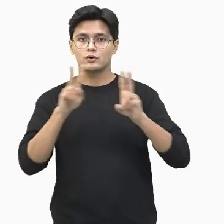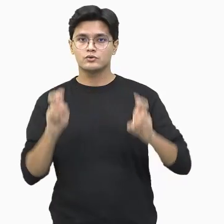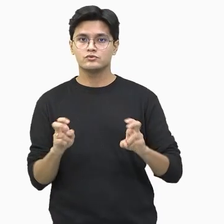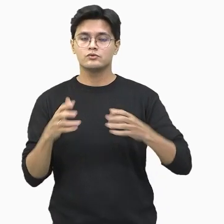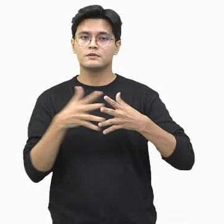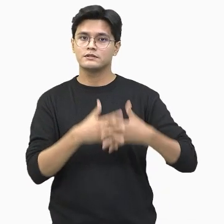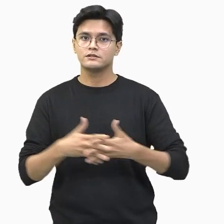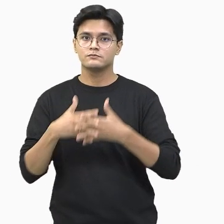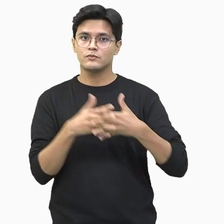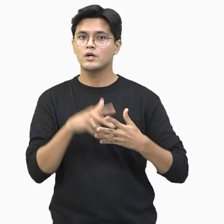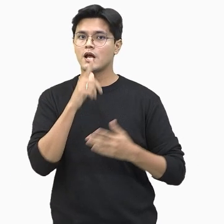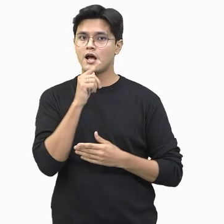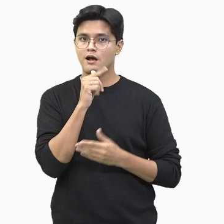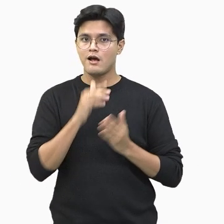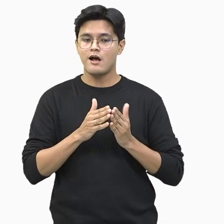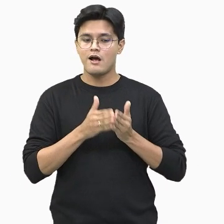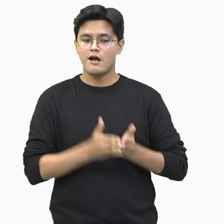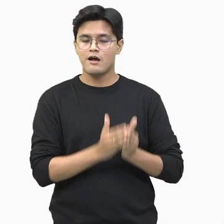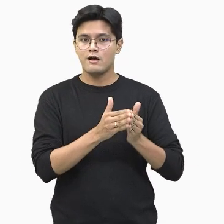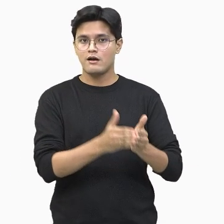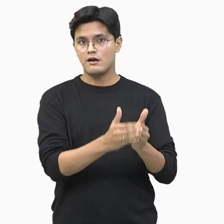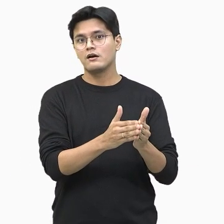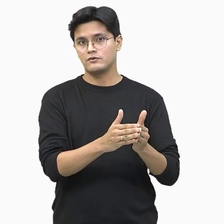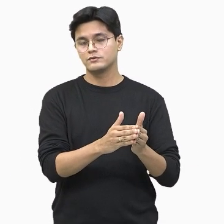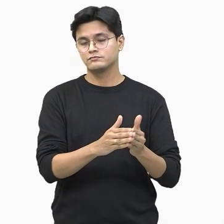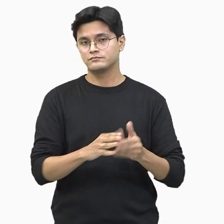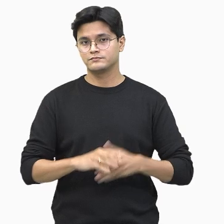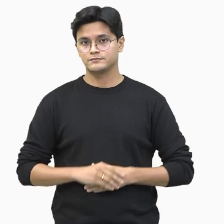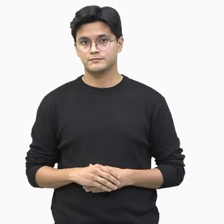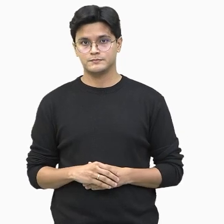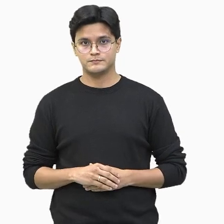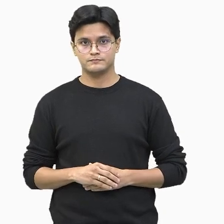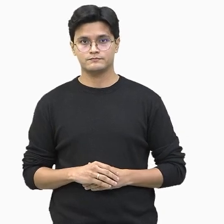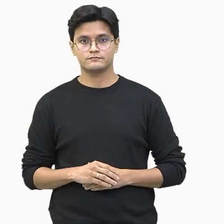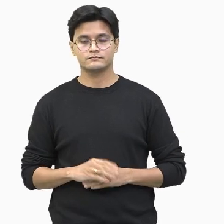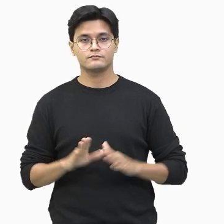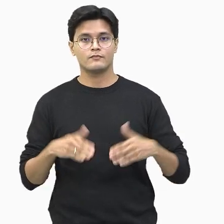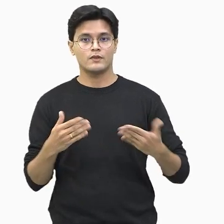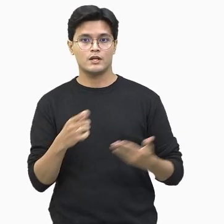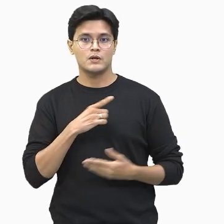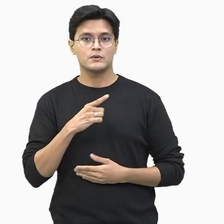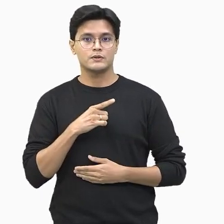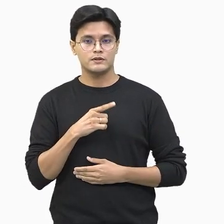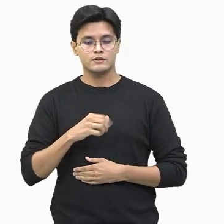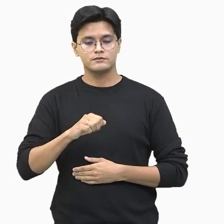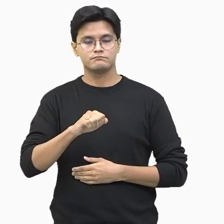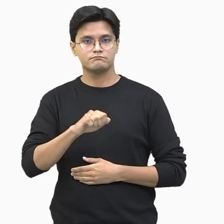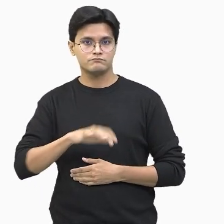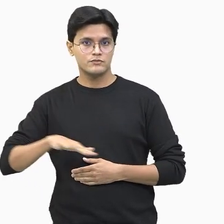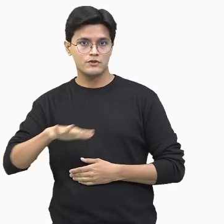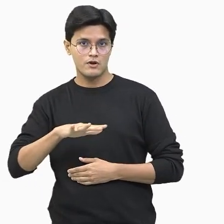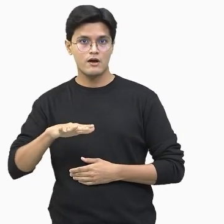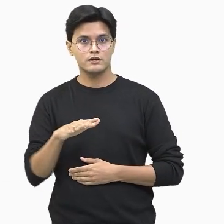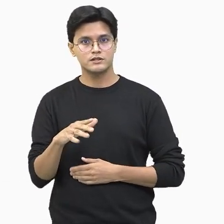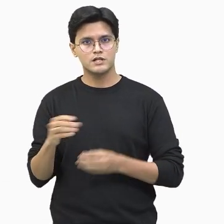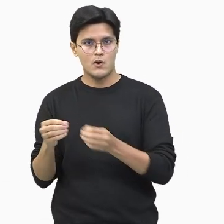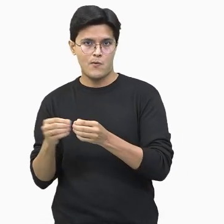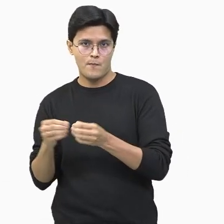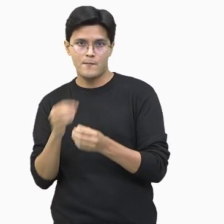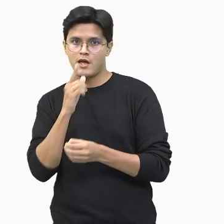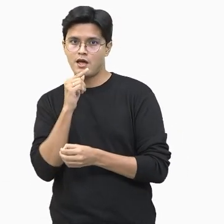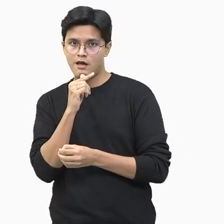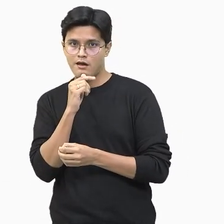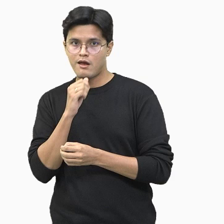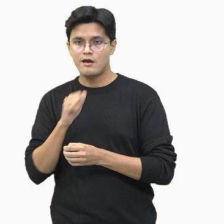aquaviário ou hidroviário no Brasil então nós temos aí as regiões né da Costa litorânea e também as